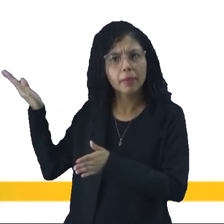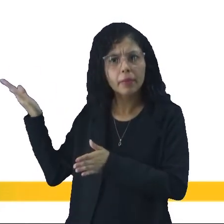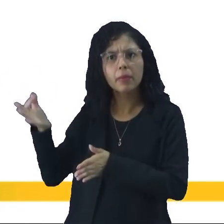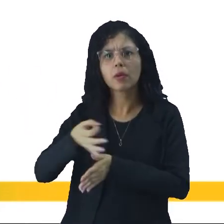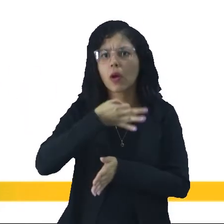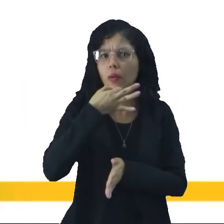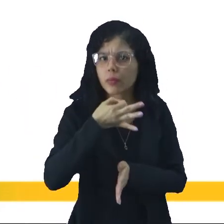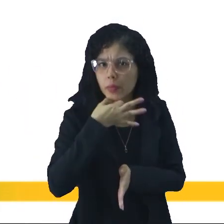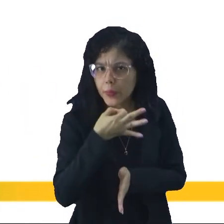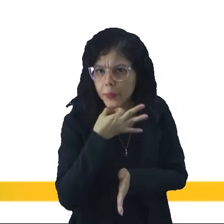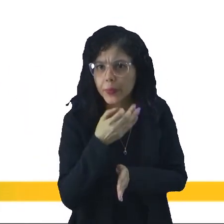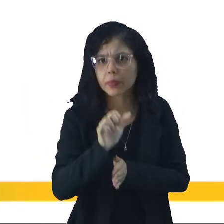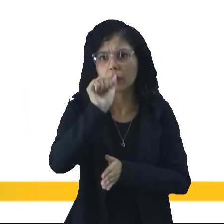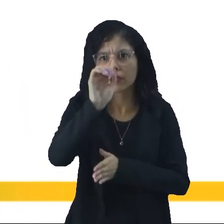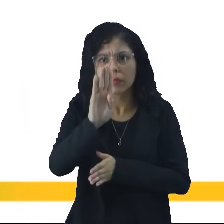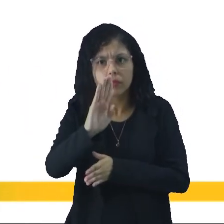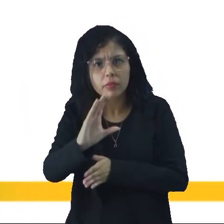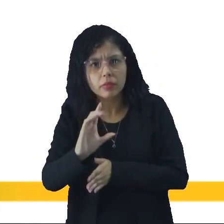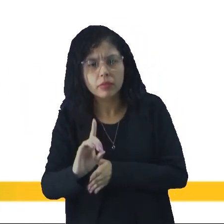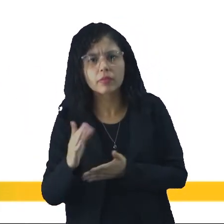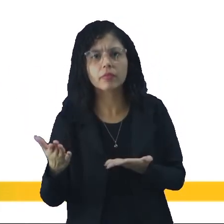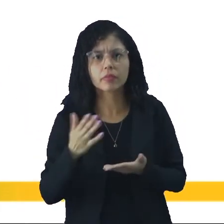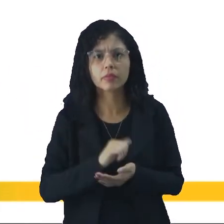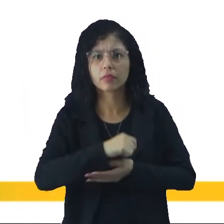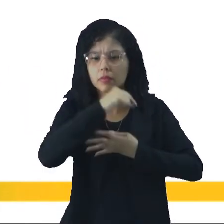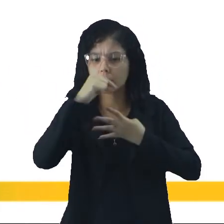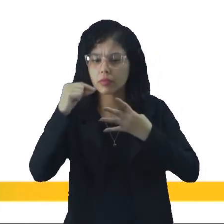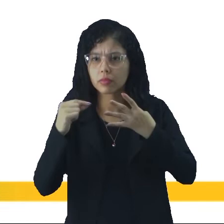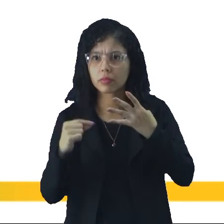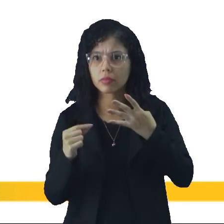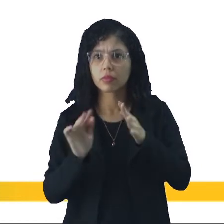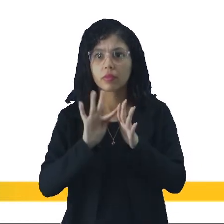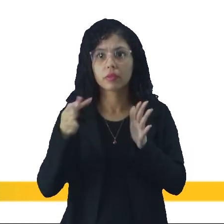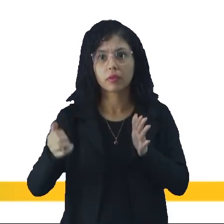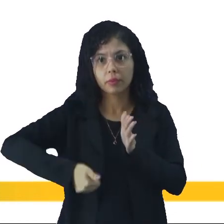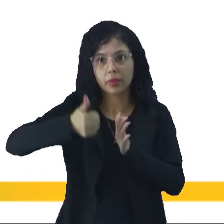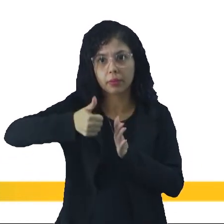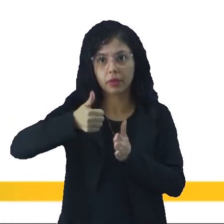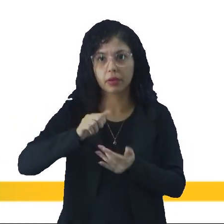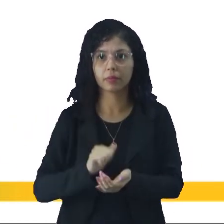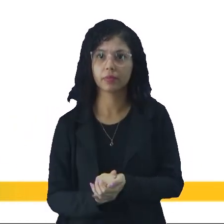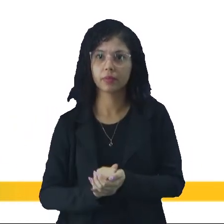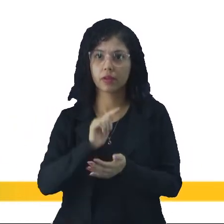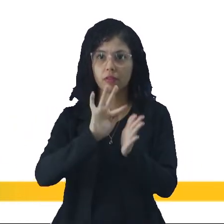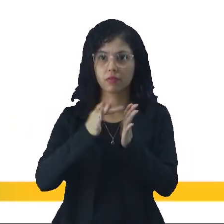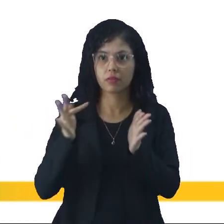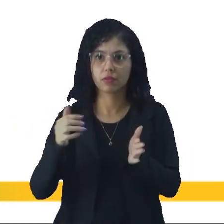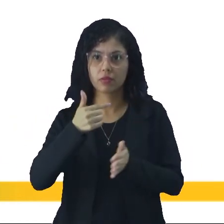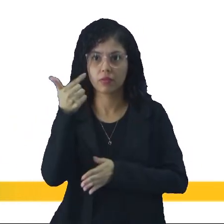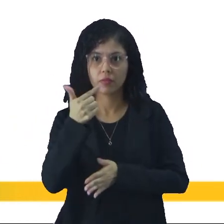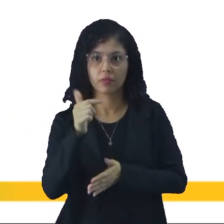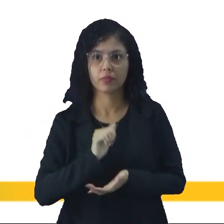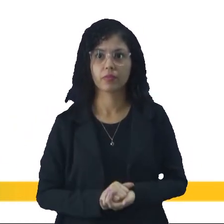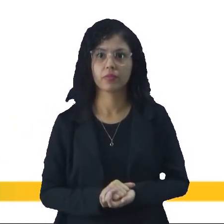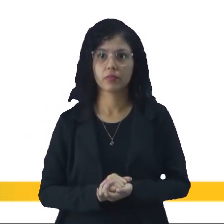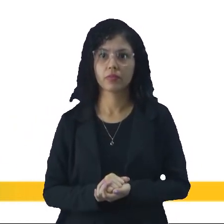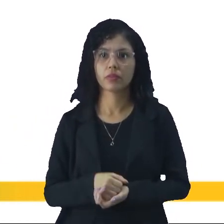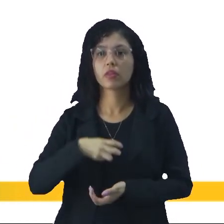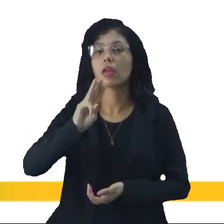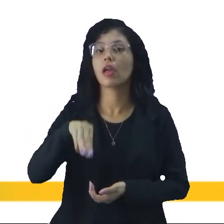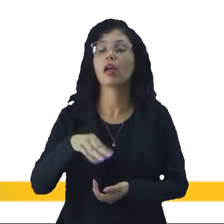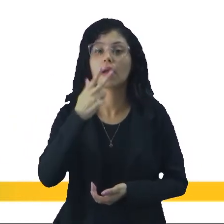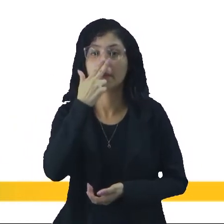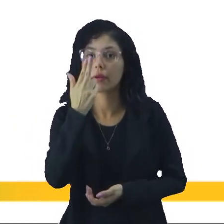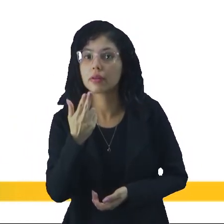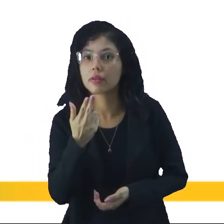pelas opções. Ó. Isso aqui é uma função do primeiro grau, isso aqui é uma função quadrática, aqui é um logaritmo. Quem é